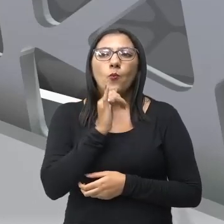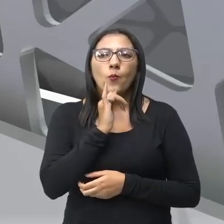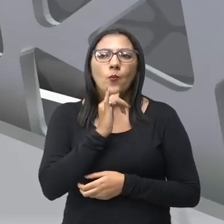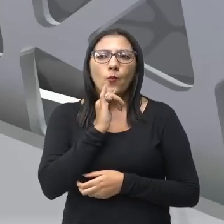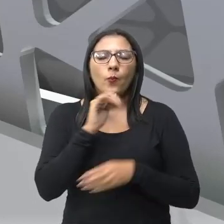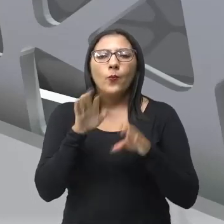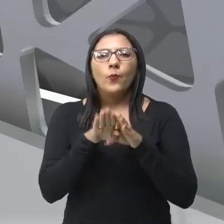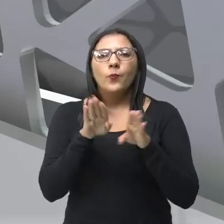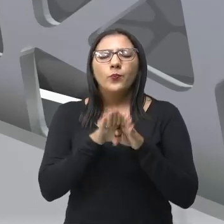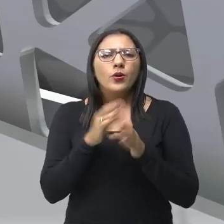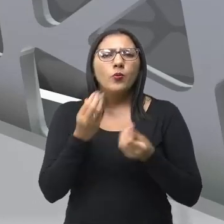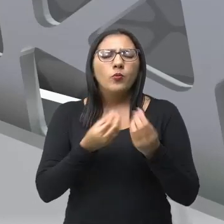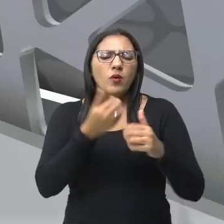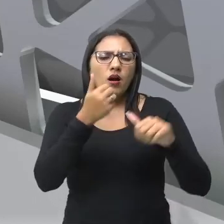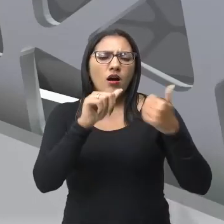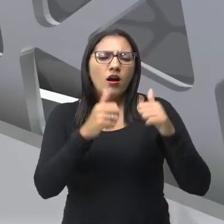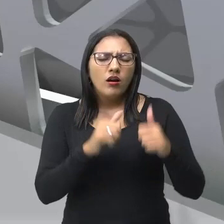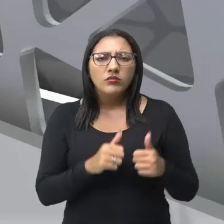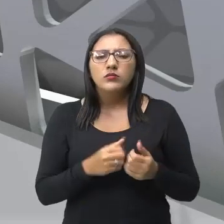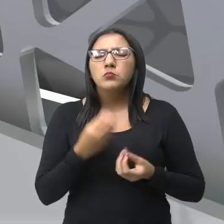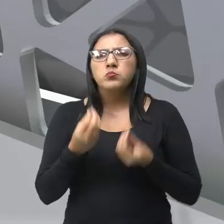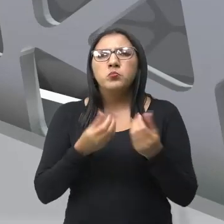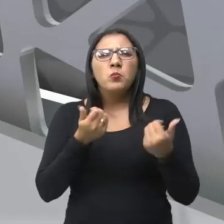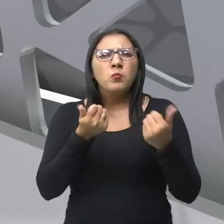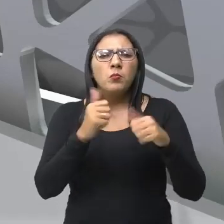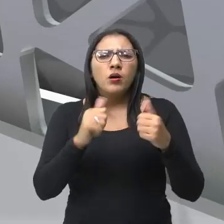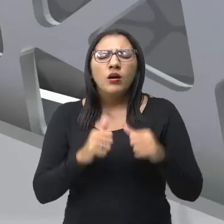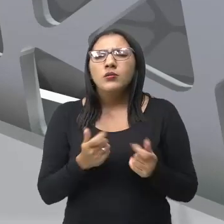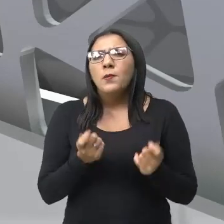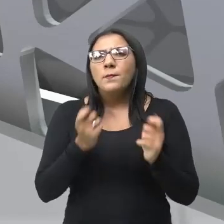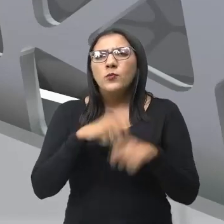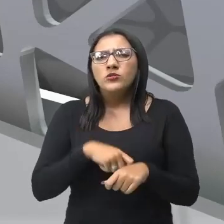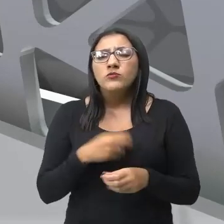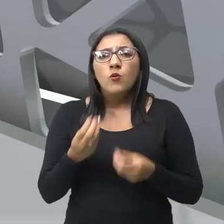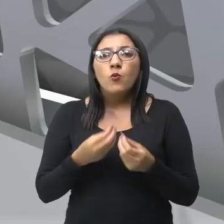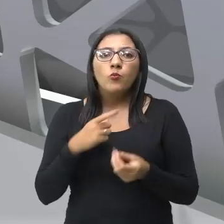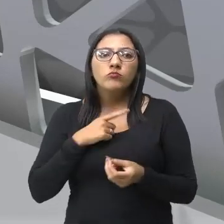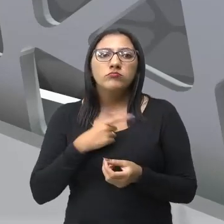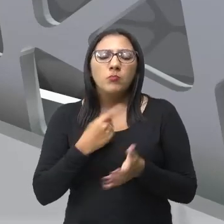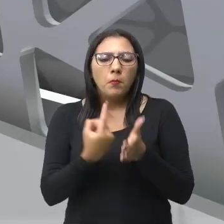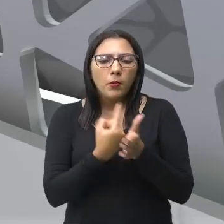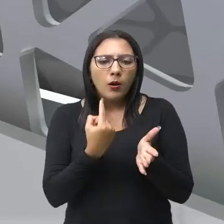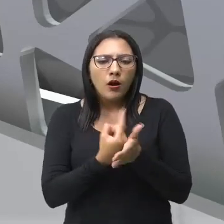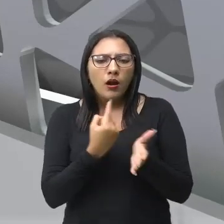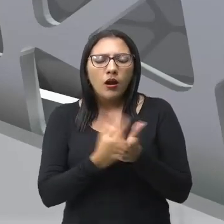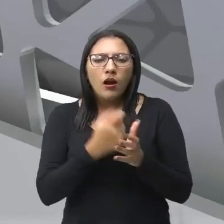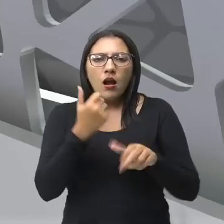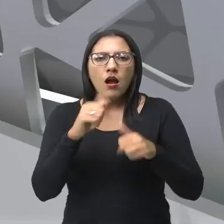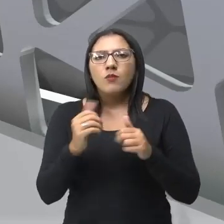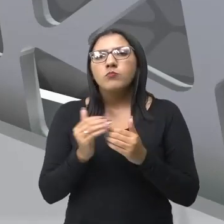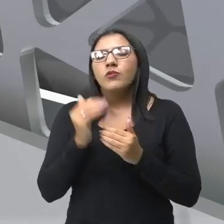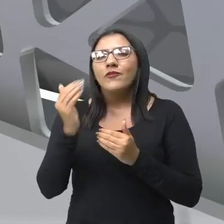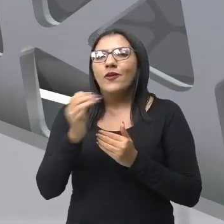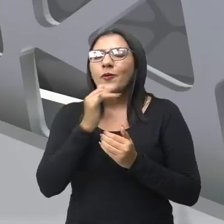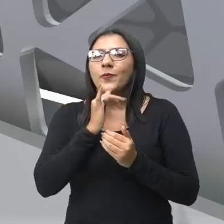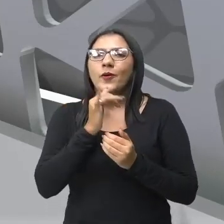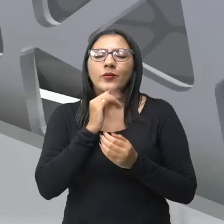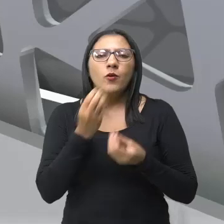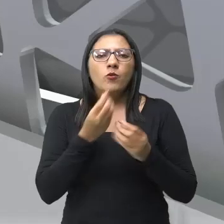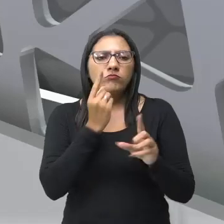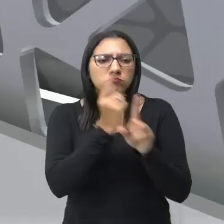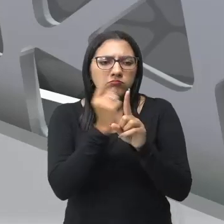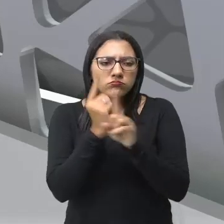em exercícios como é que a gente vai fazer a análise, como isso costuma ser cobrado em avaliações externas, certo? A identificação